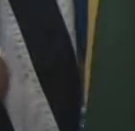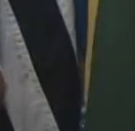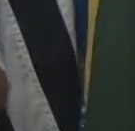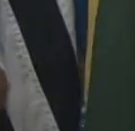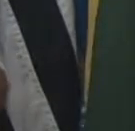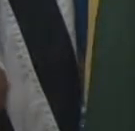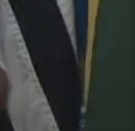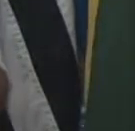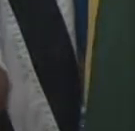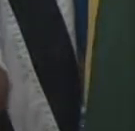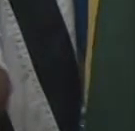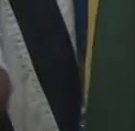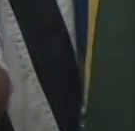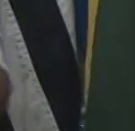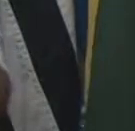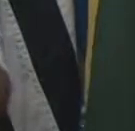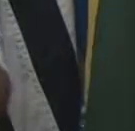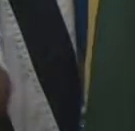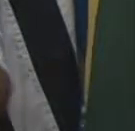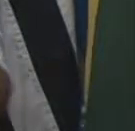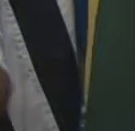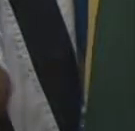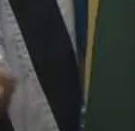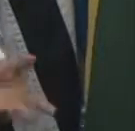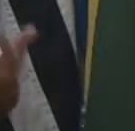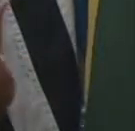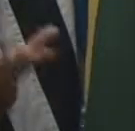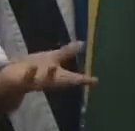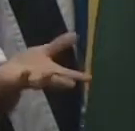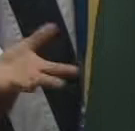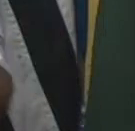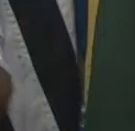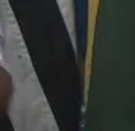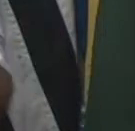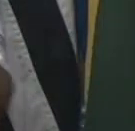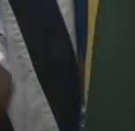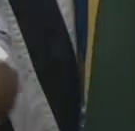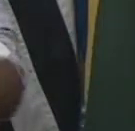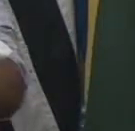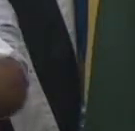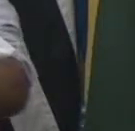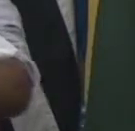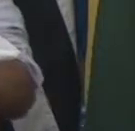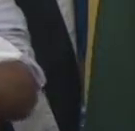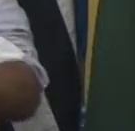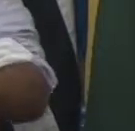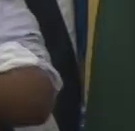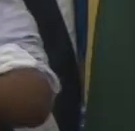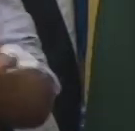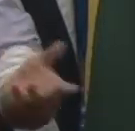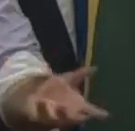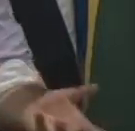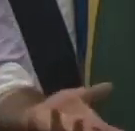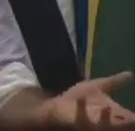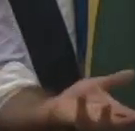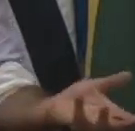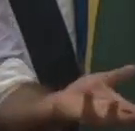assim. Daí todo mundo riu, não acreditou em mim. Eu disse, olha, eu